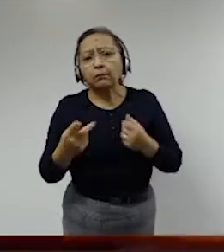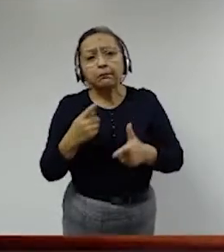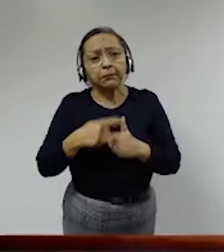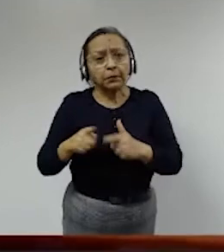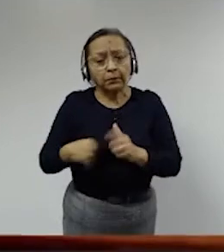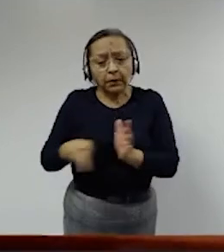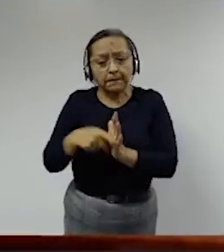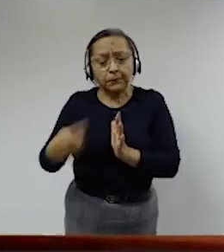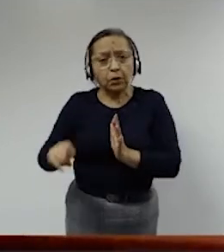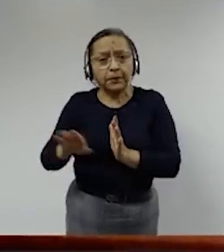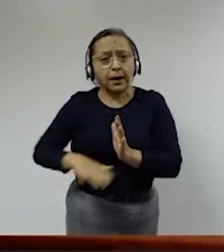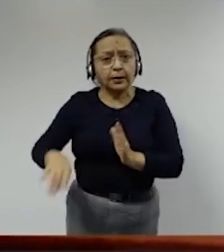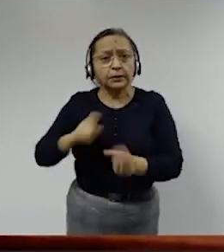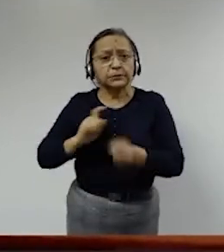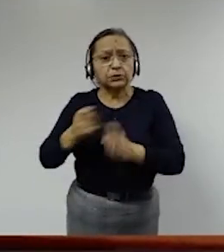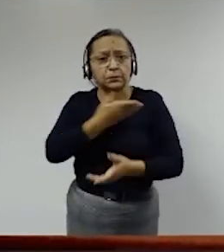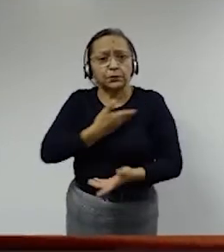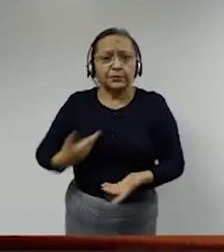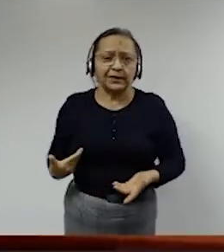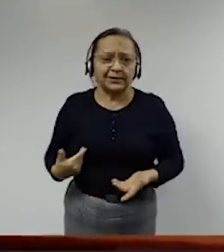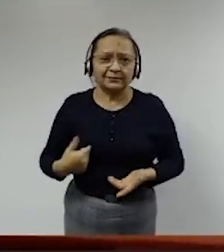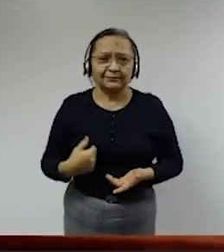própria administração pública. Então,